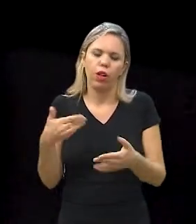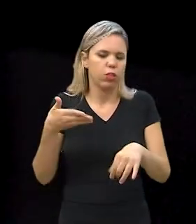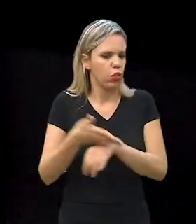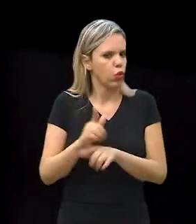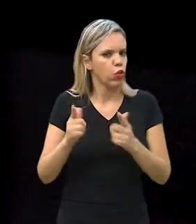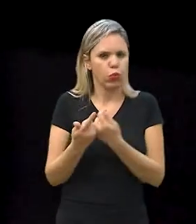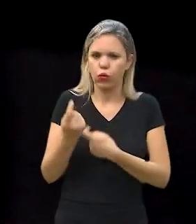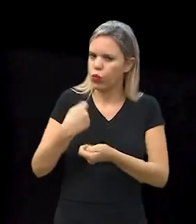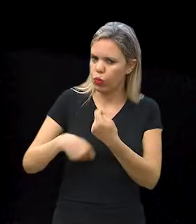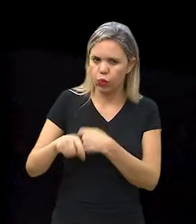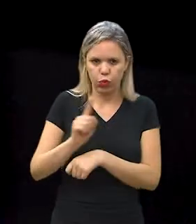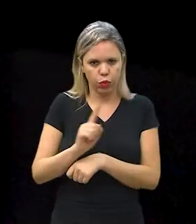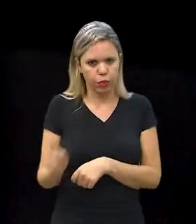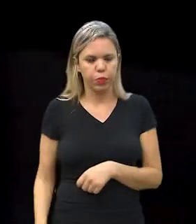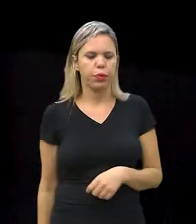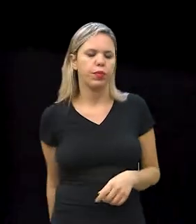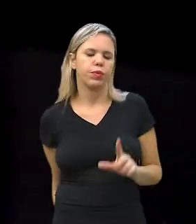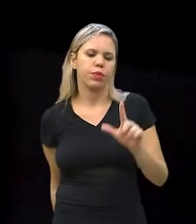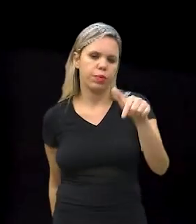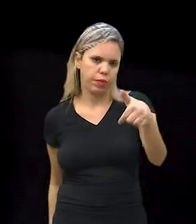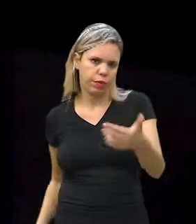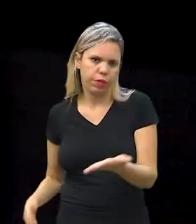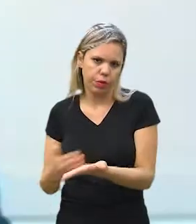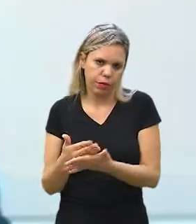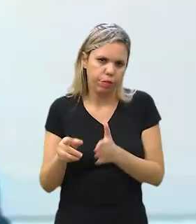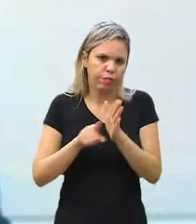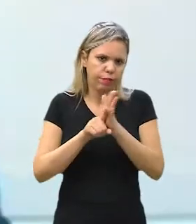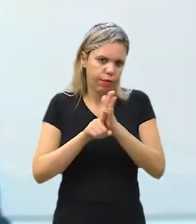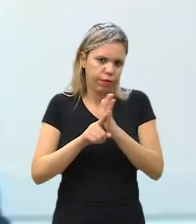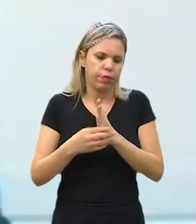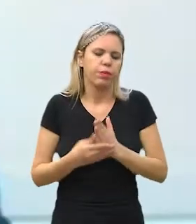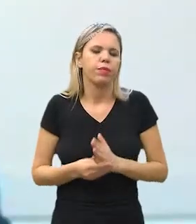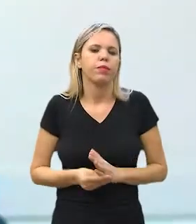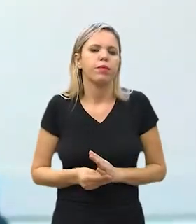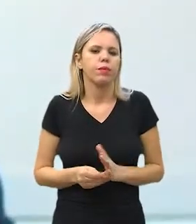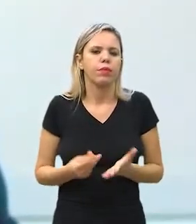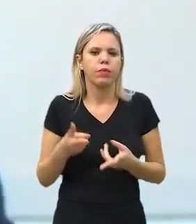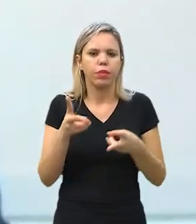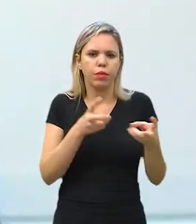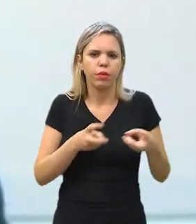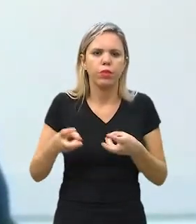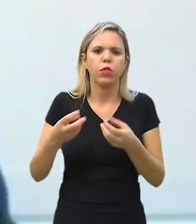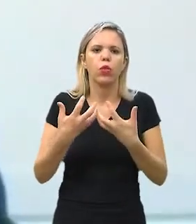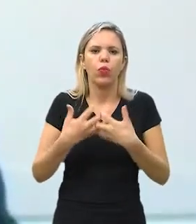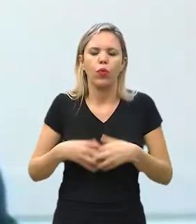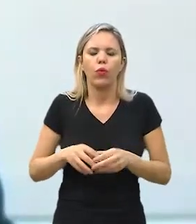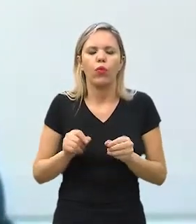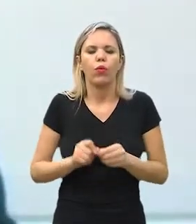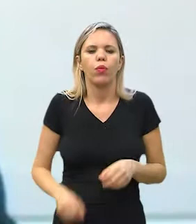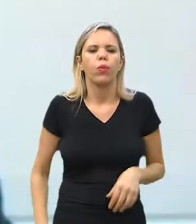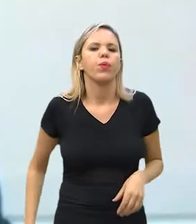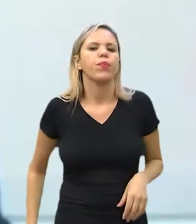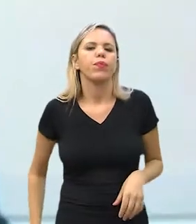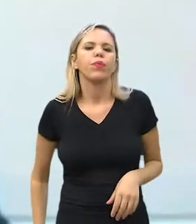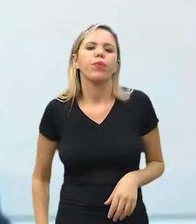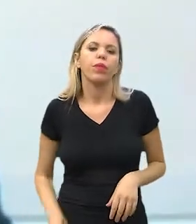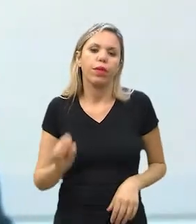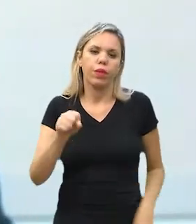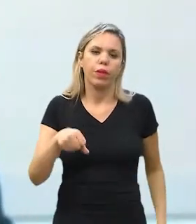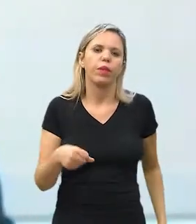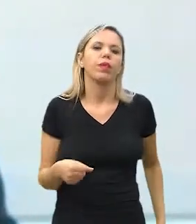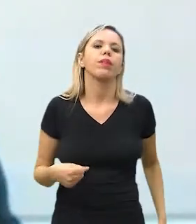aí eu não entrei no grupo de network e depois eu comecei a pesquisar, comecei a ver como é que